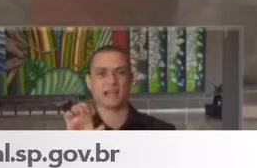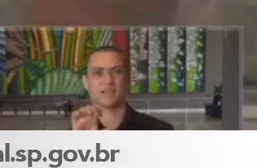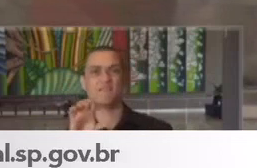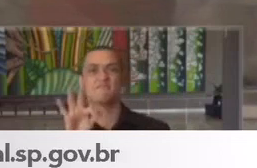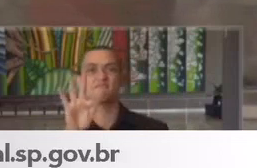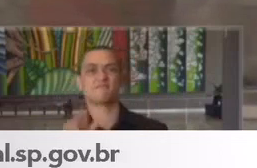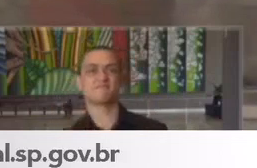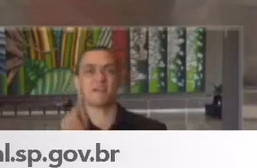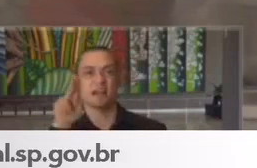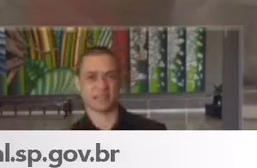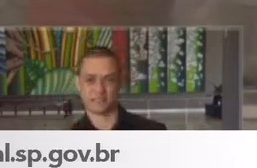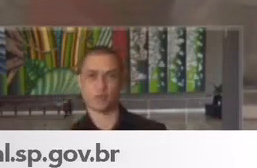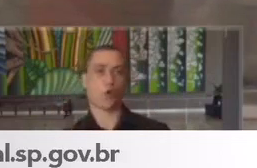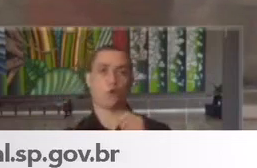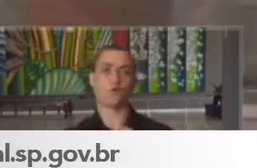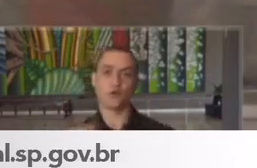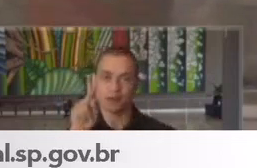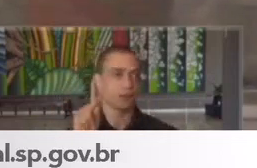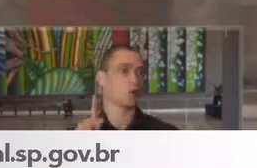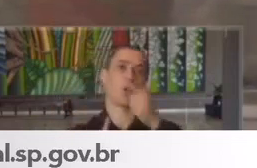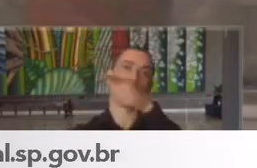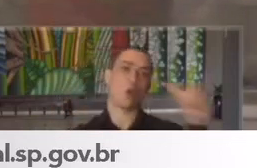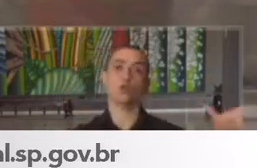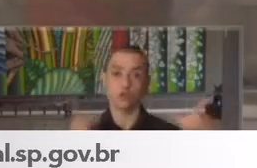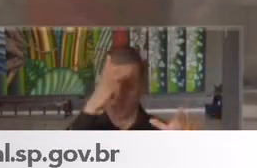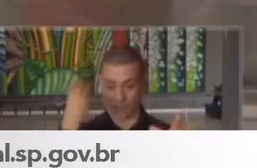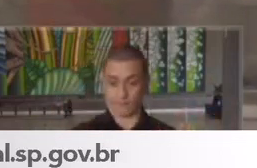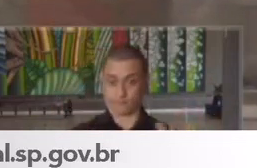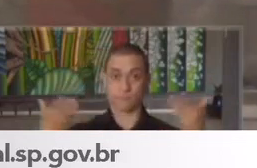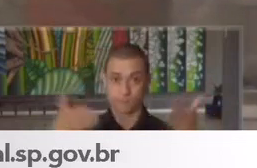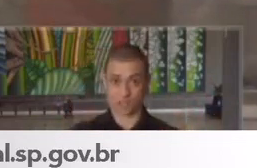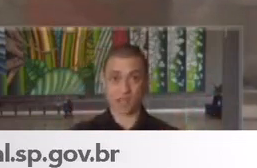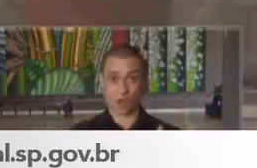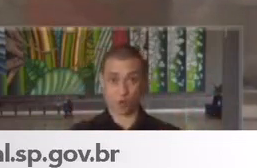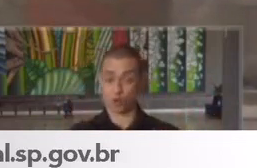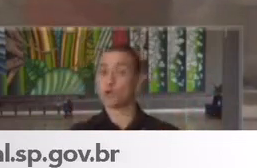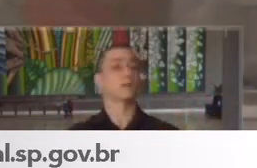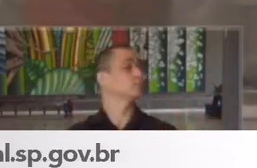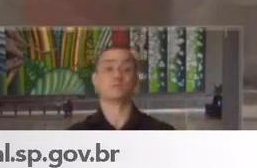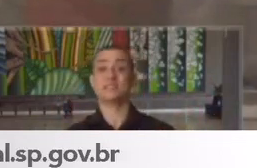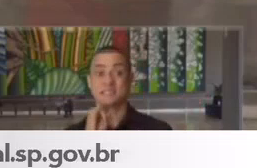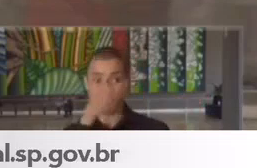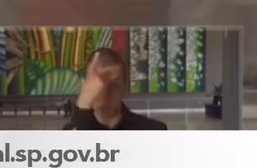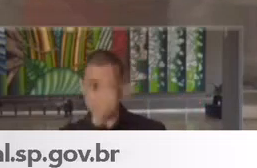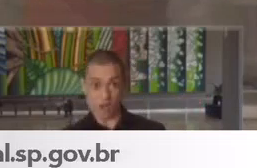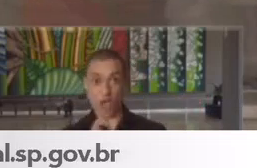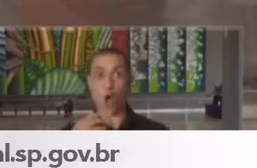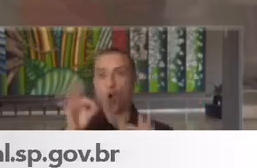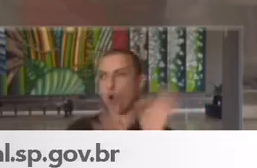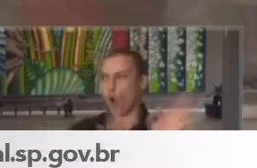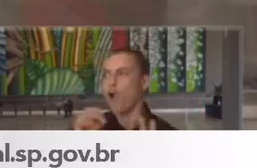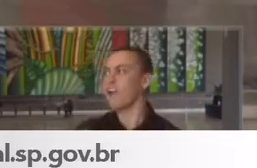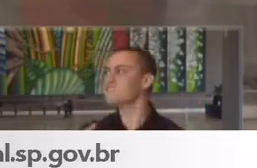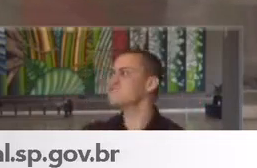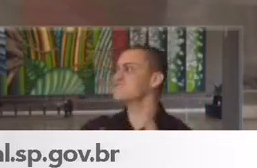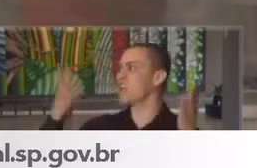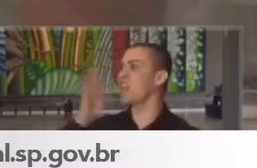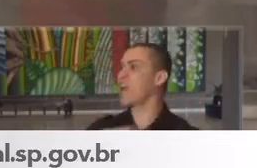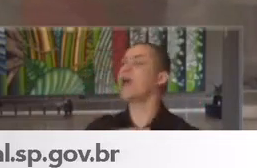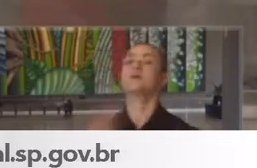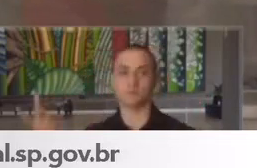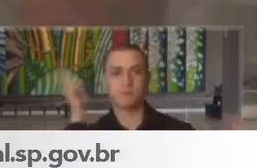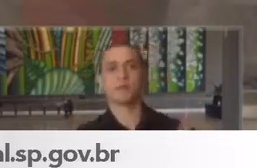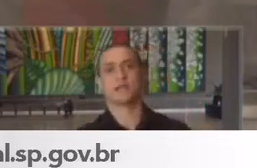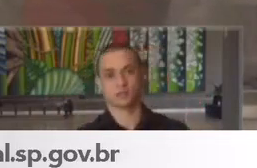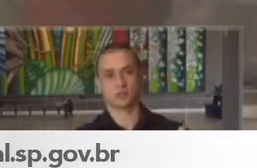movimento que envolva promoção de público nas ruas. Eles serão presos e terão as sanções da